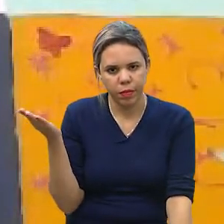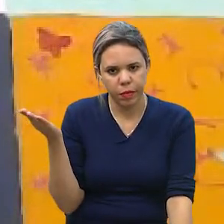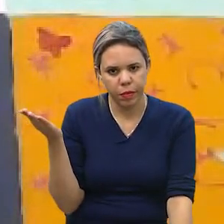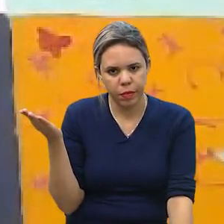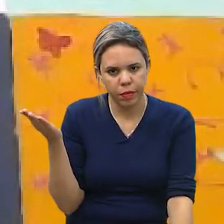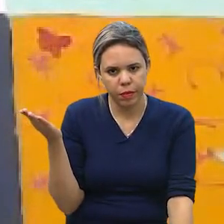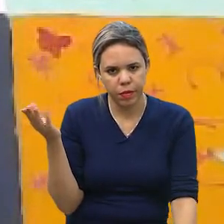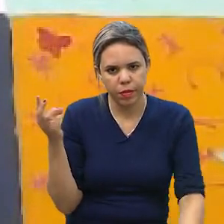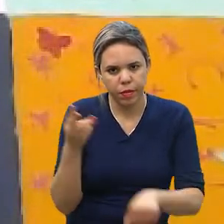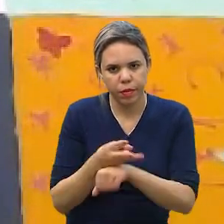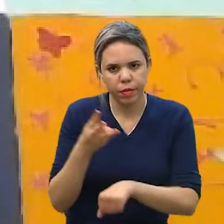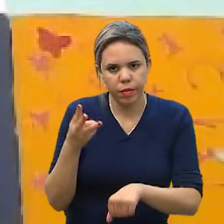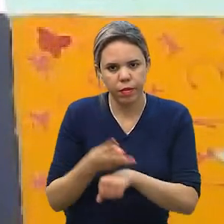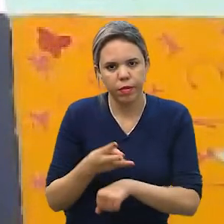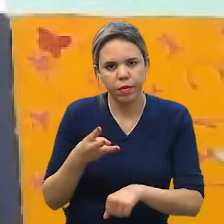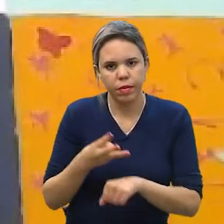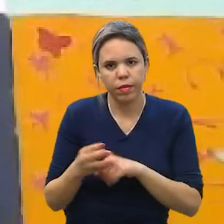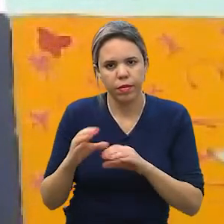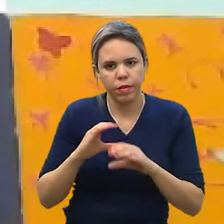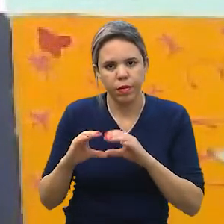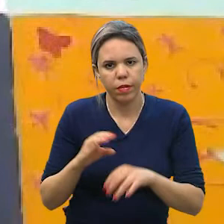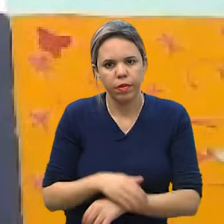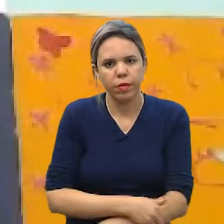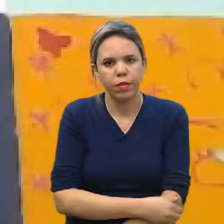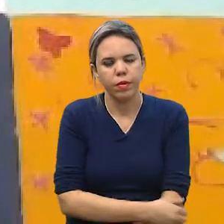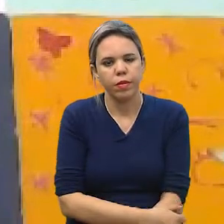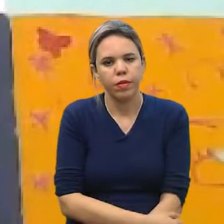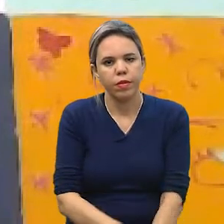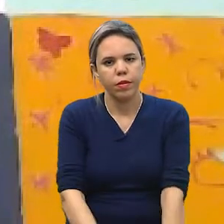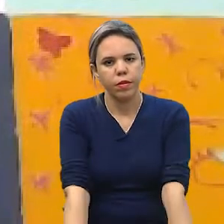que são os principais canais de comunicação, que é o